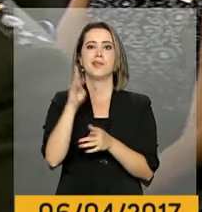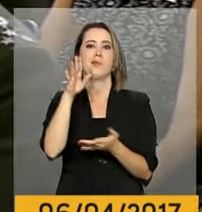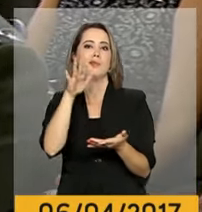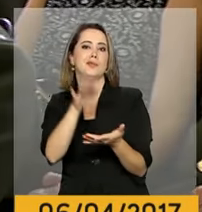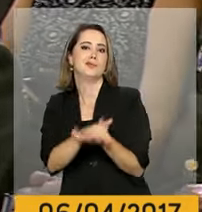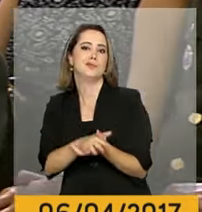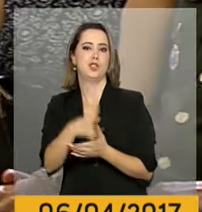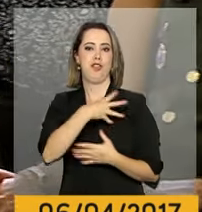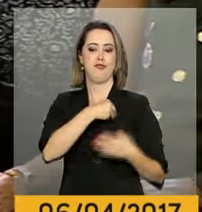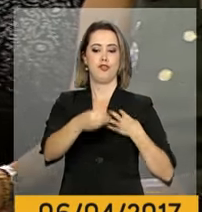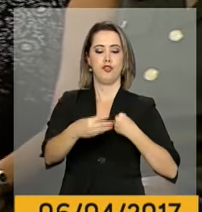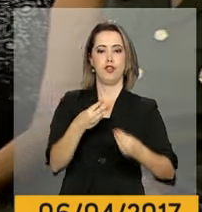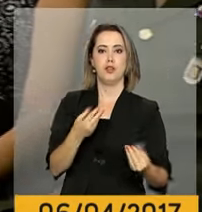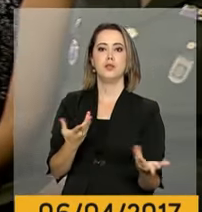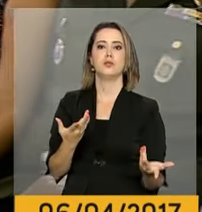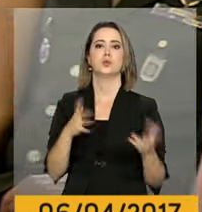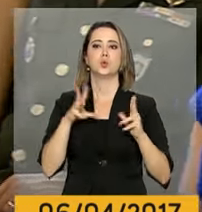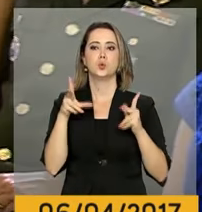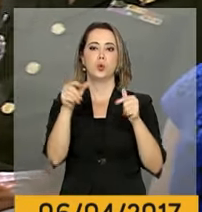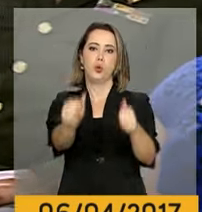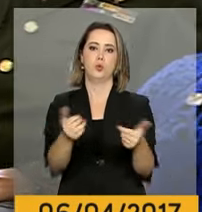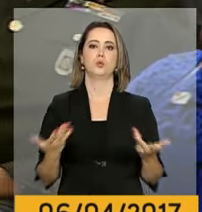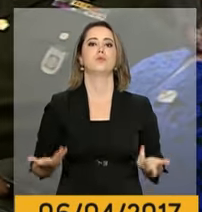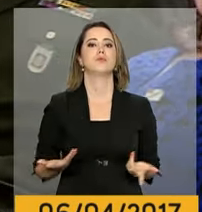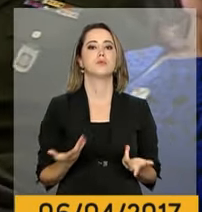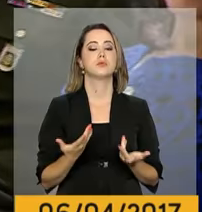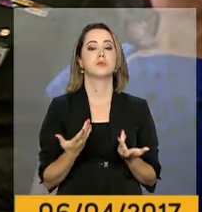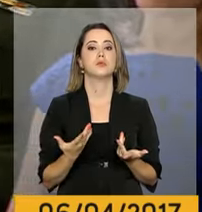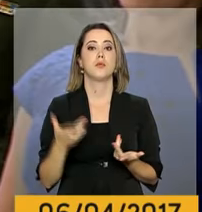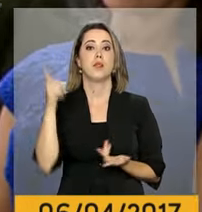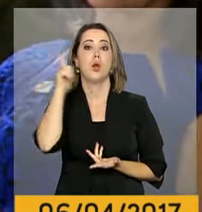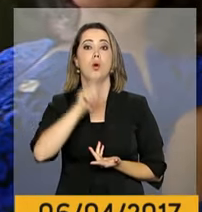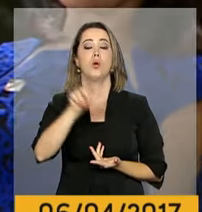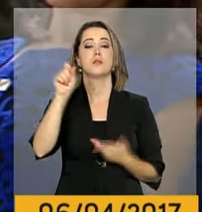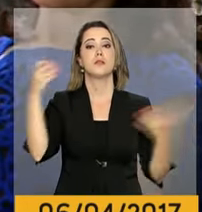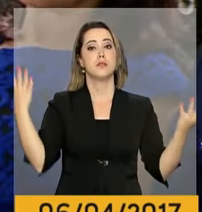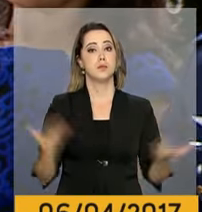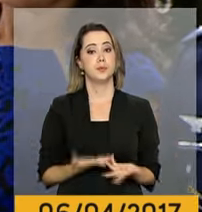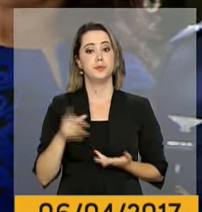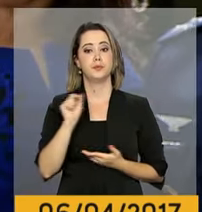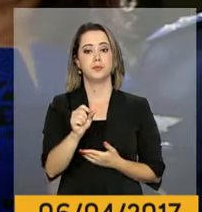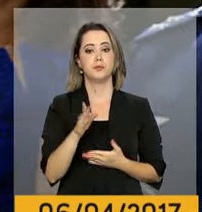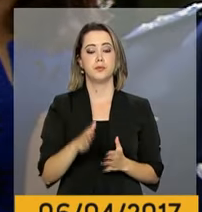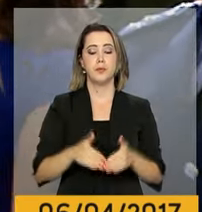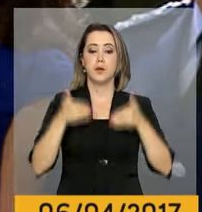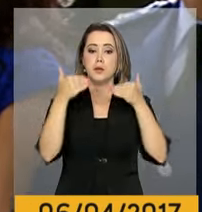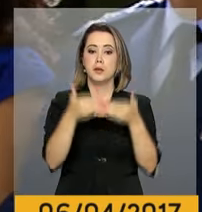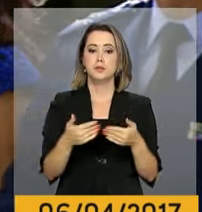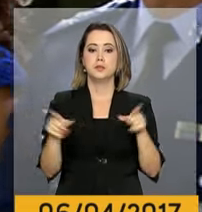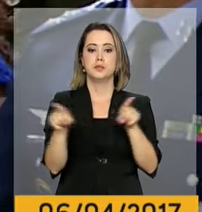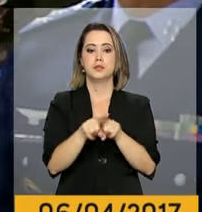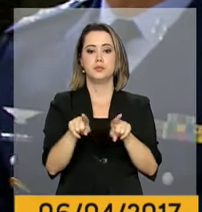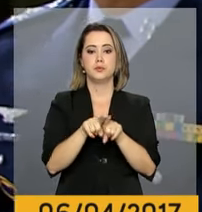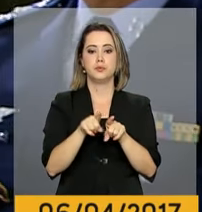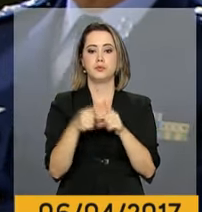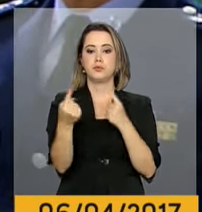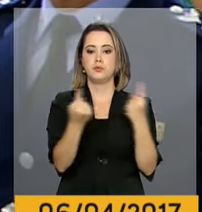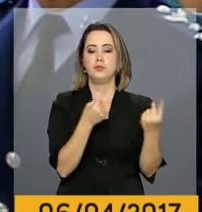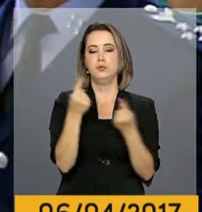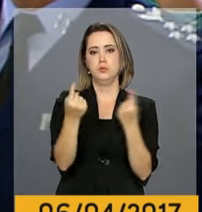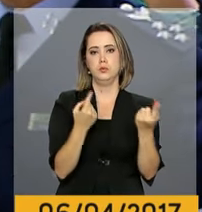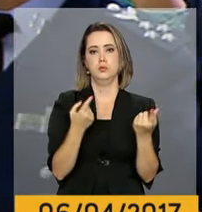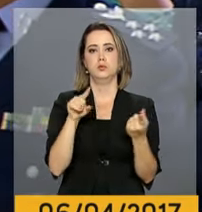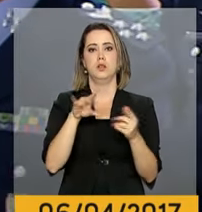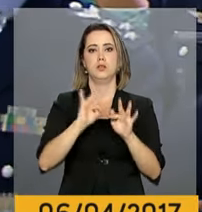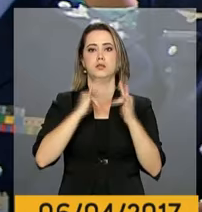cônjuges, filhas e filhos. A conquista de hoje pertence também a cada um,